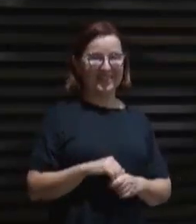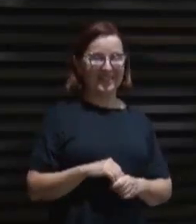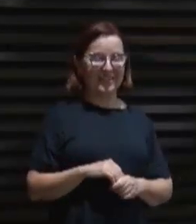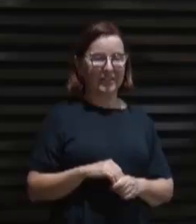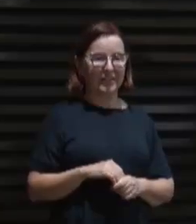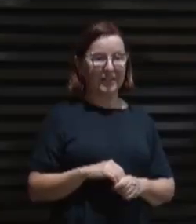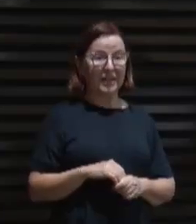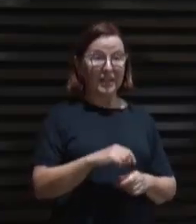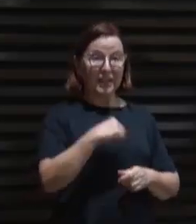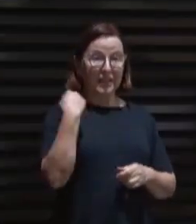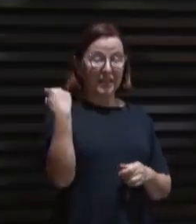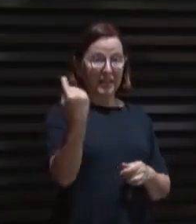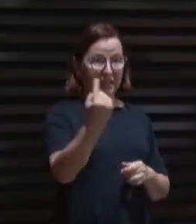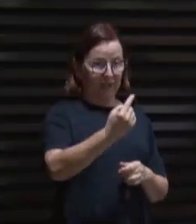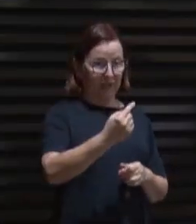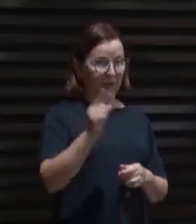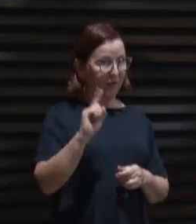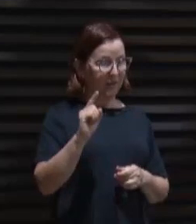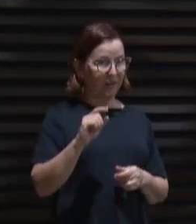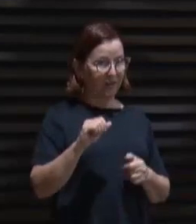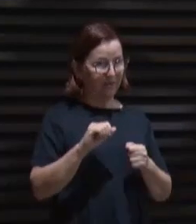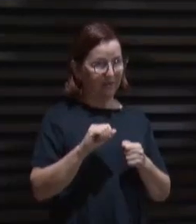na mesma esparrela de Pedro.